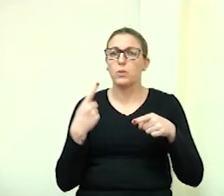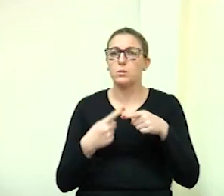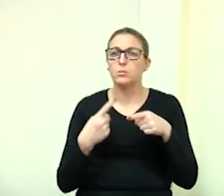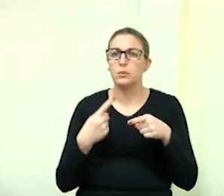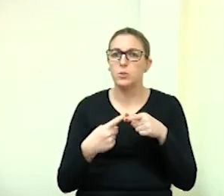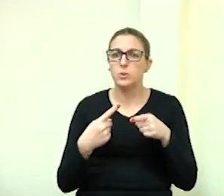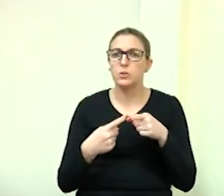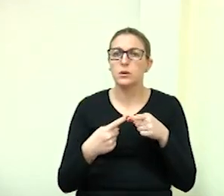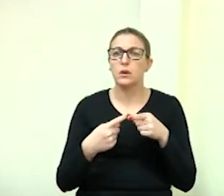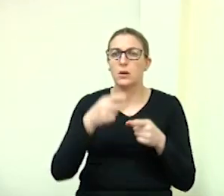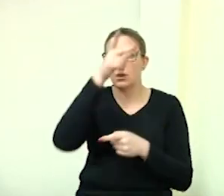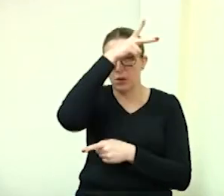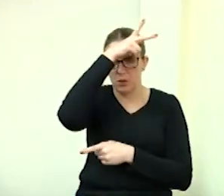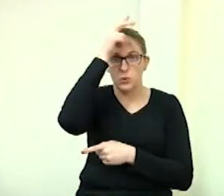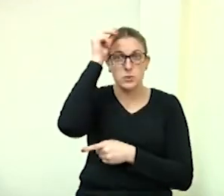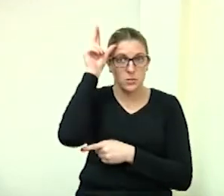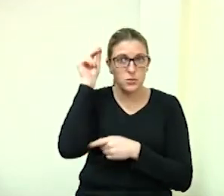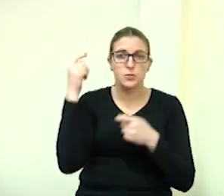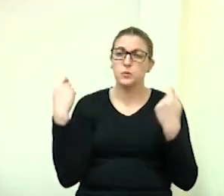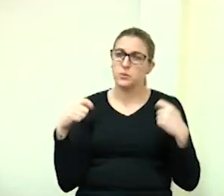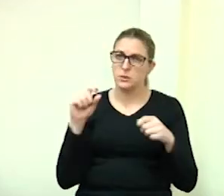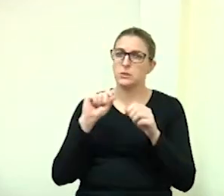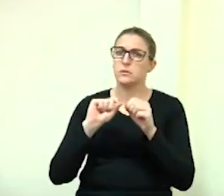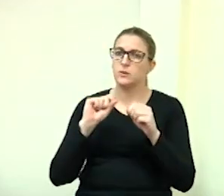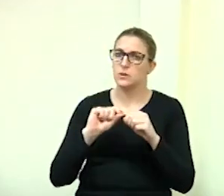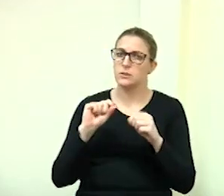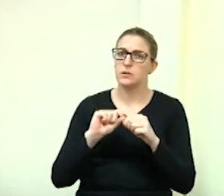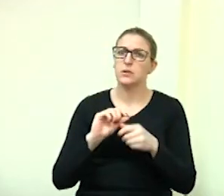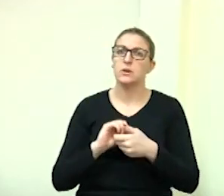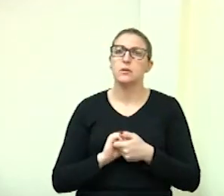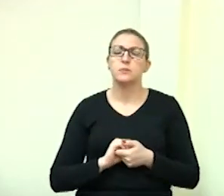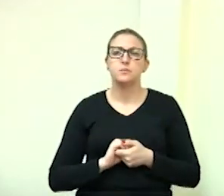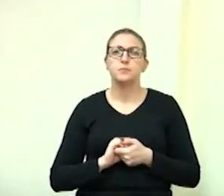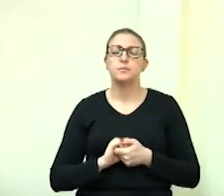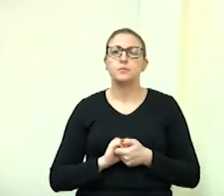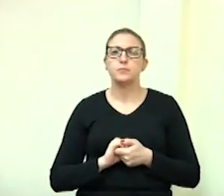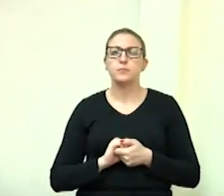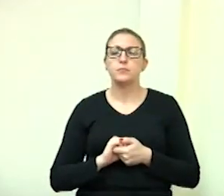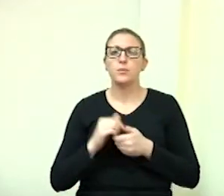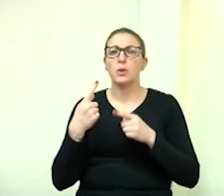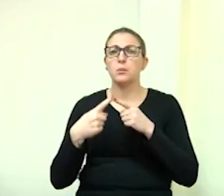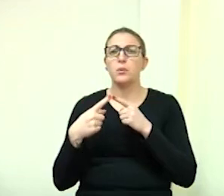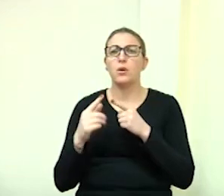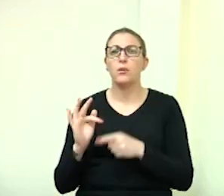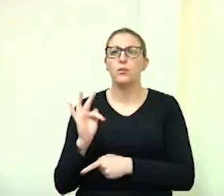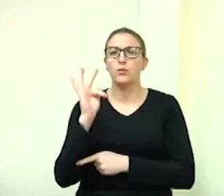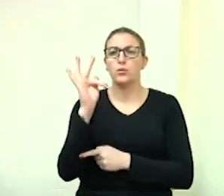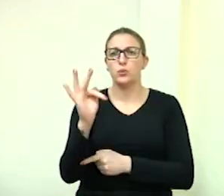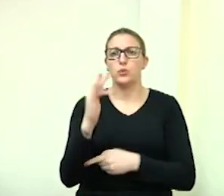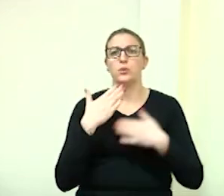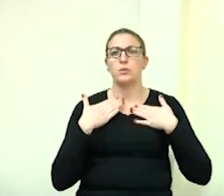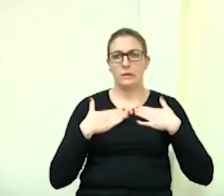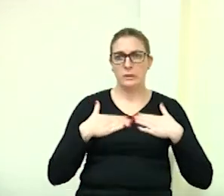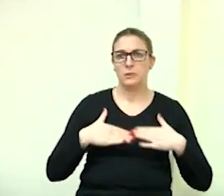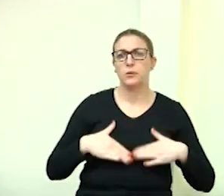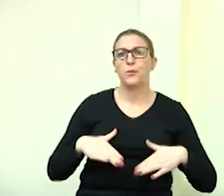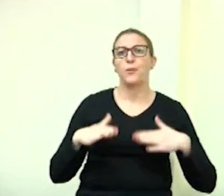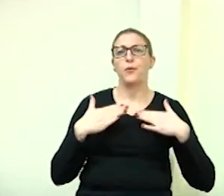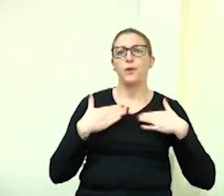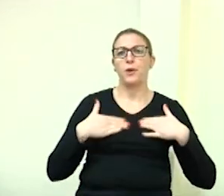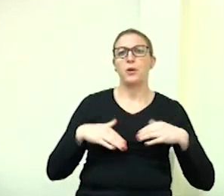o poder executivo faça isso né e até para amanhã depois né ficar tranquilo dizer eu fiz